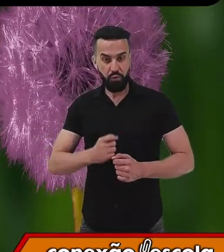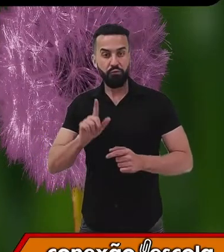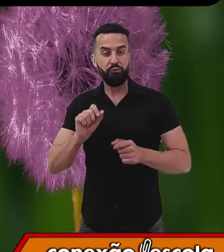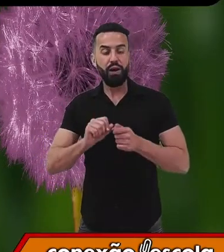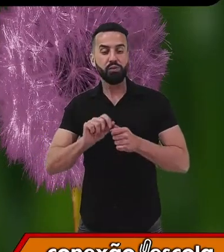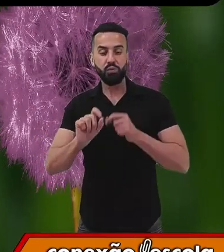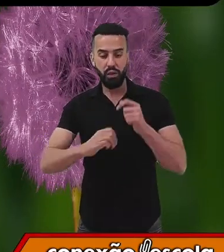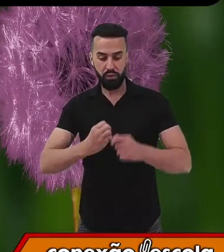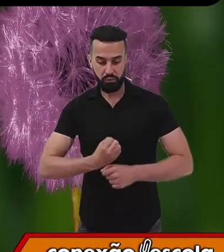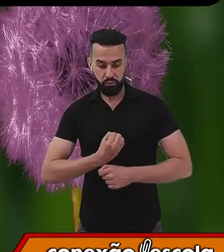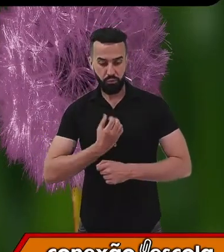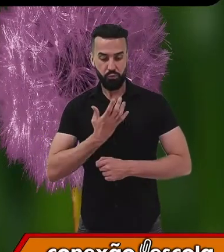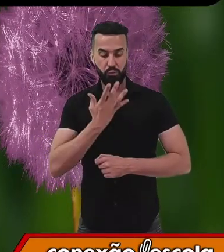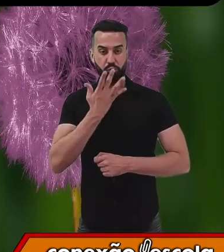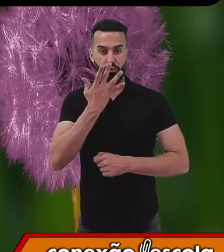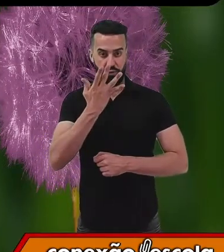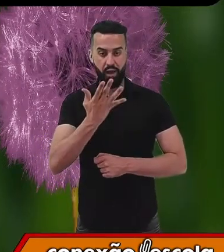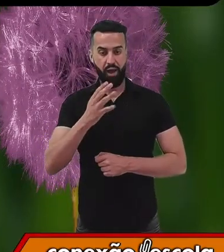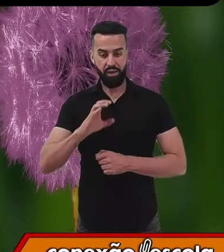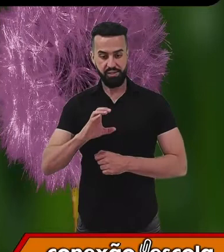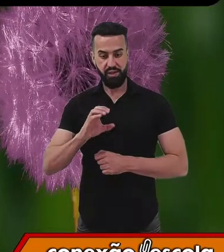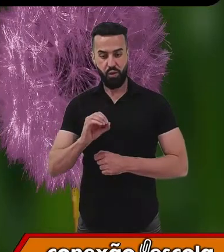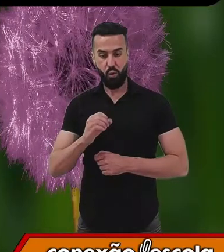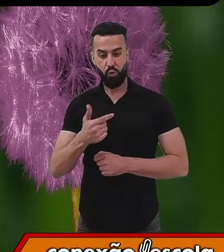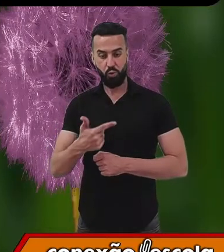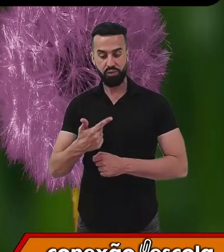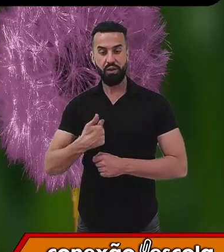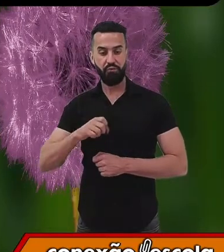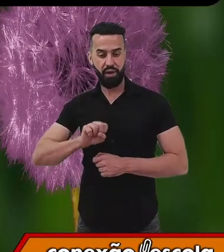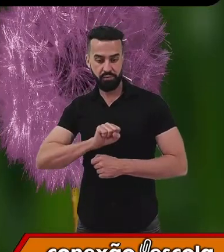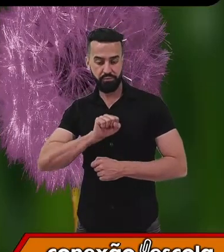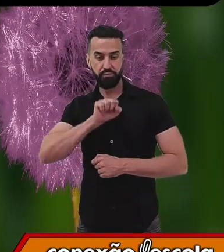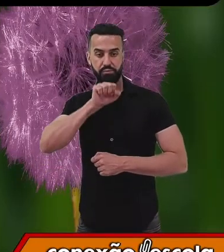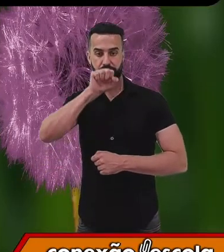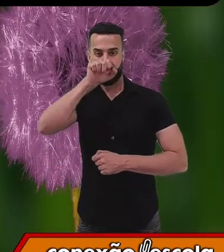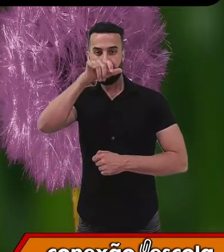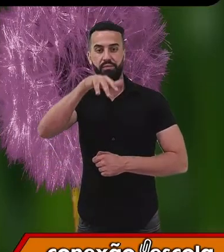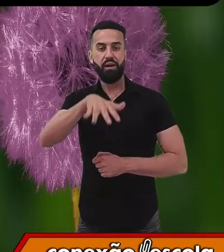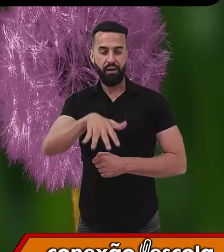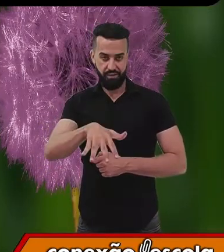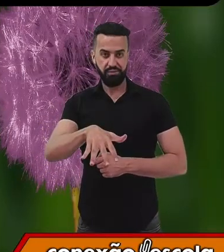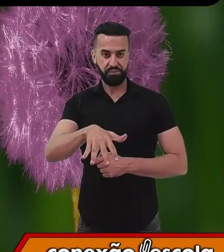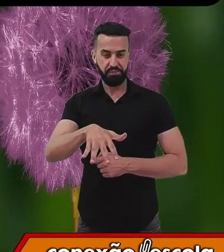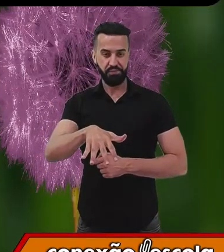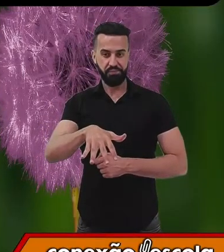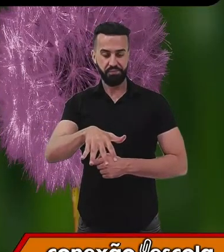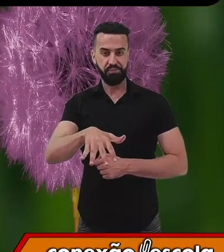contrário do gás oxigênio, sendo eliminado pela expiração.